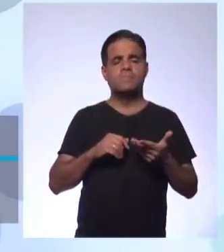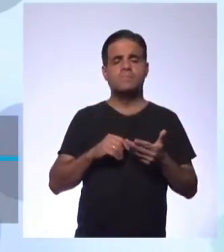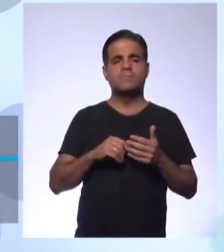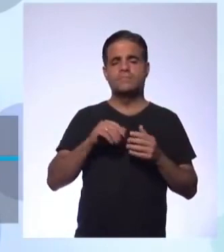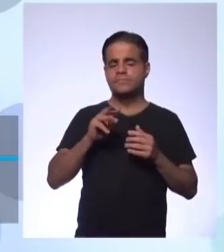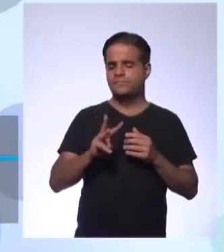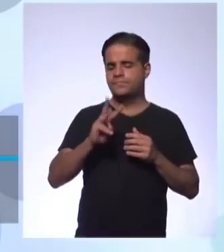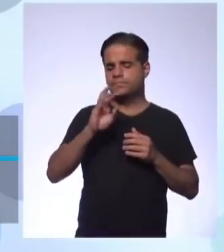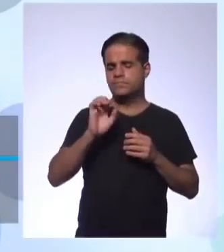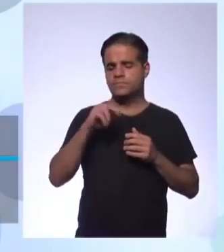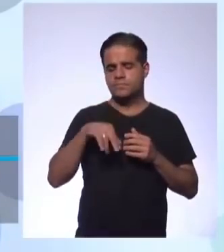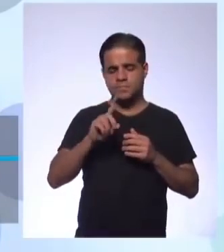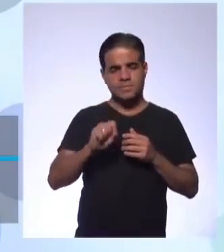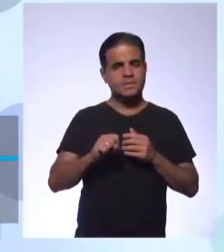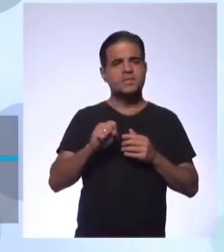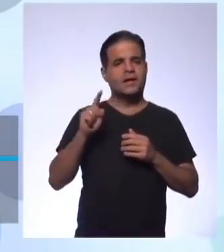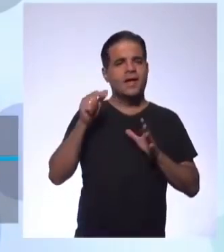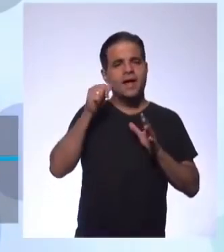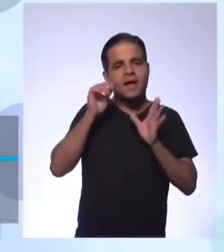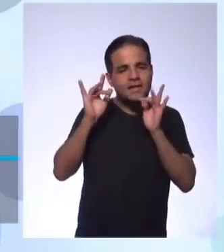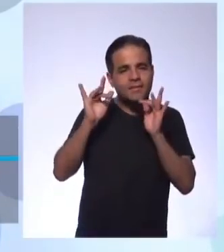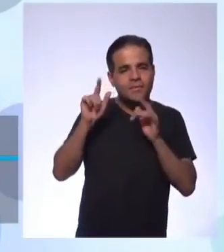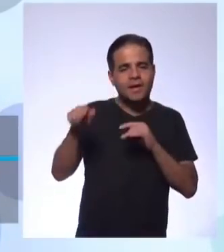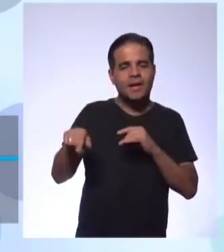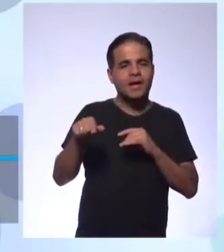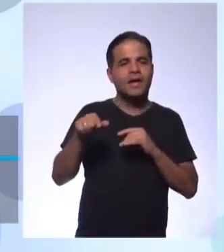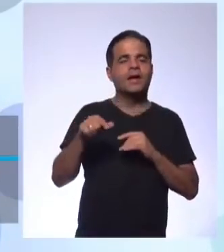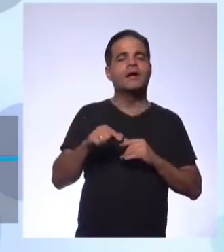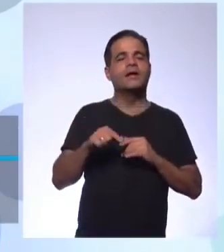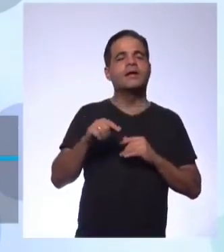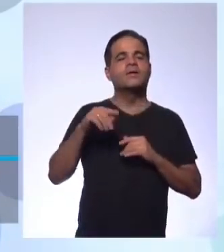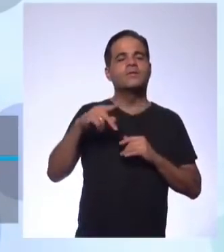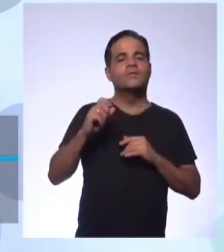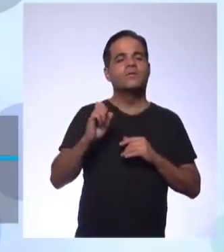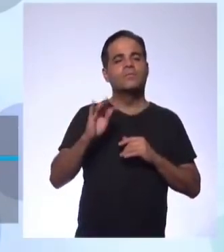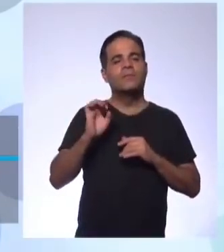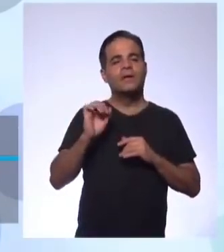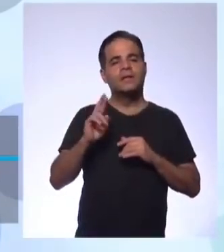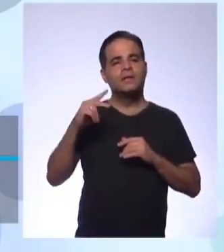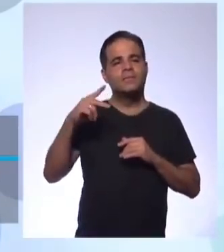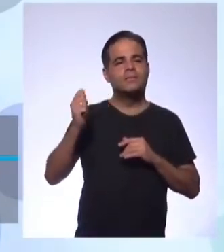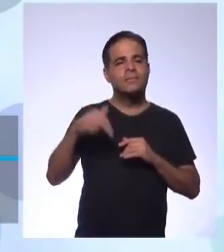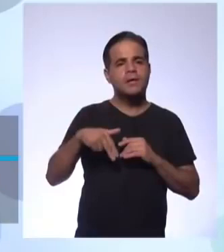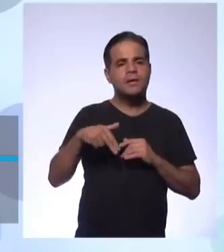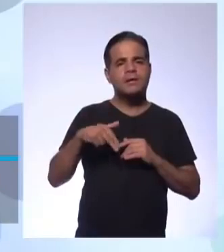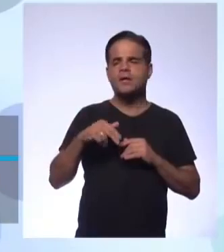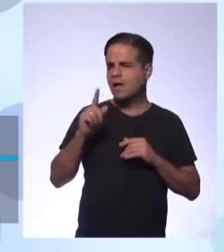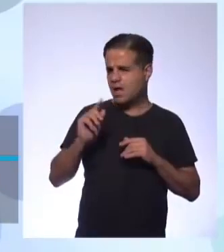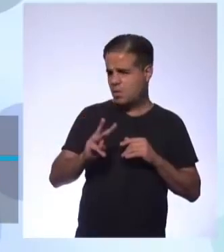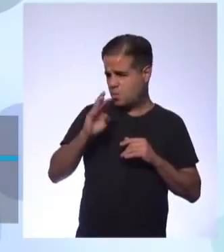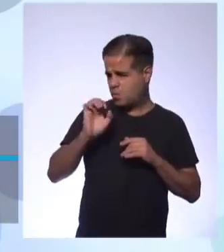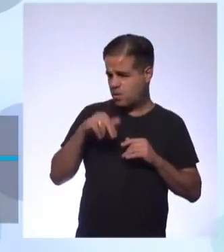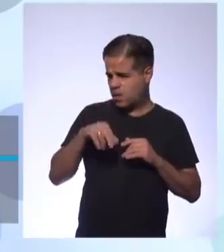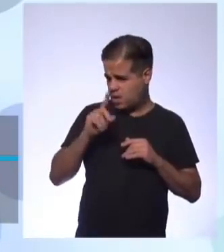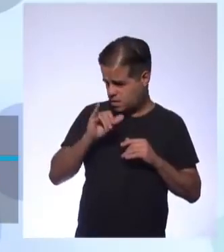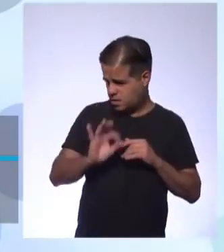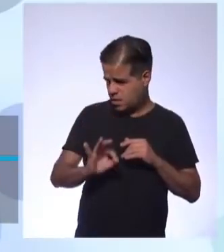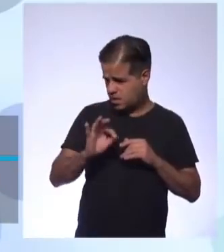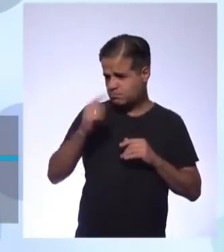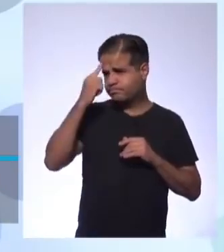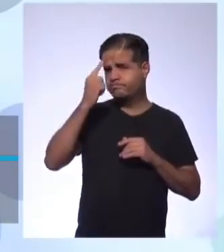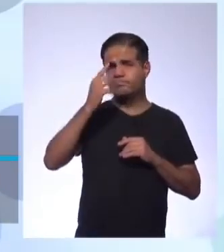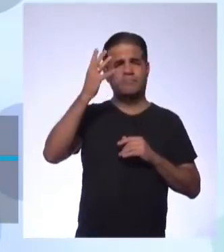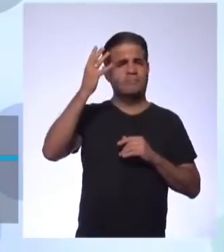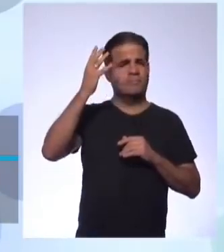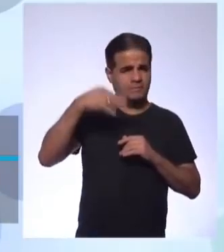Wendy, né, que é a namoradinha, a personagem lá do Peter Pan, ela é o Wendy mesmo? Eu tô falando besteira. Nossa, deu um branco